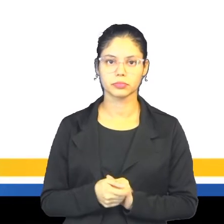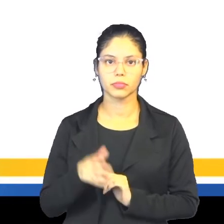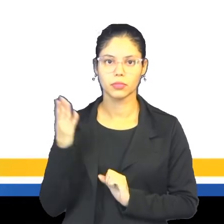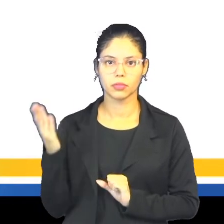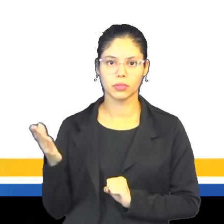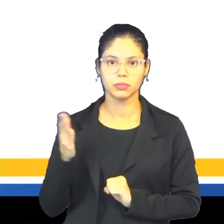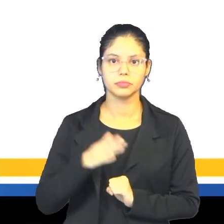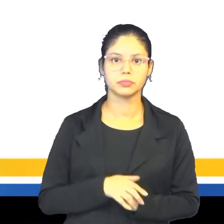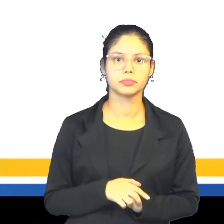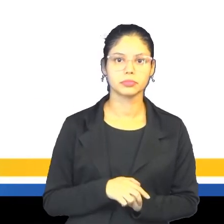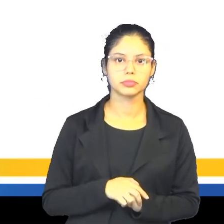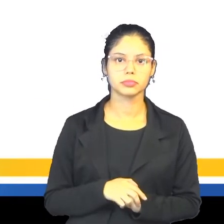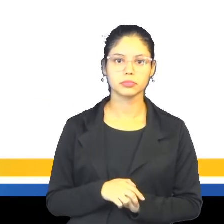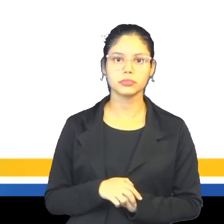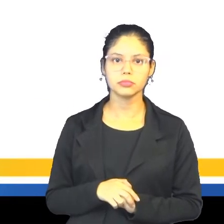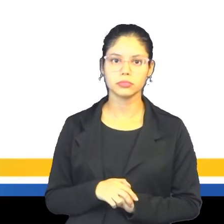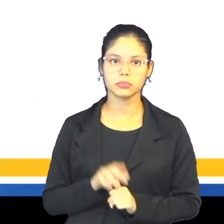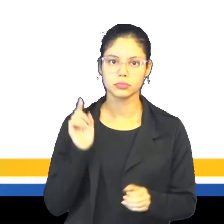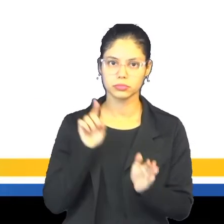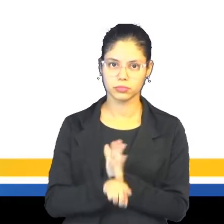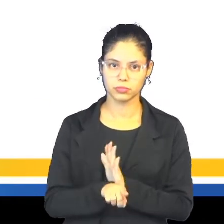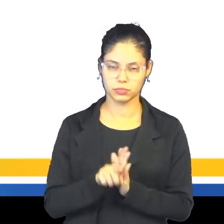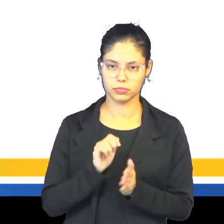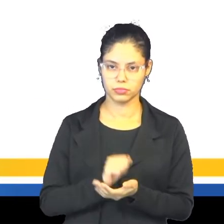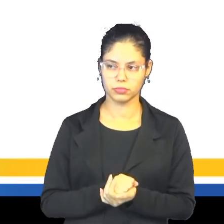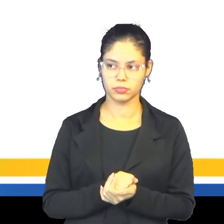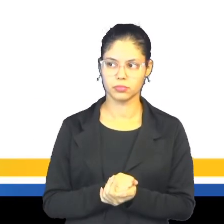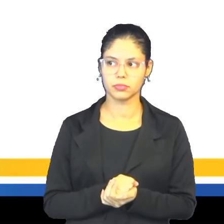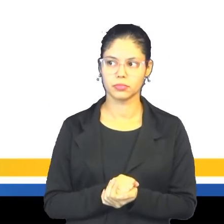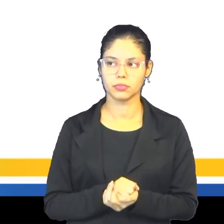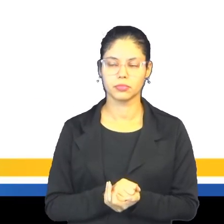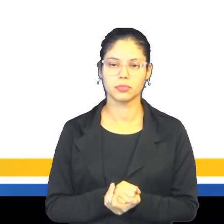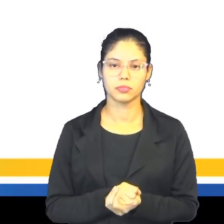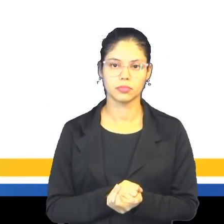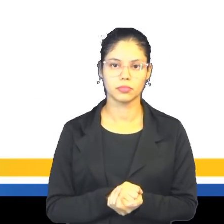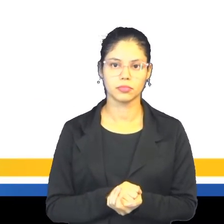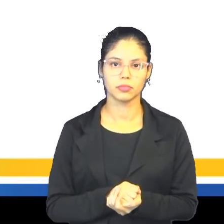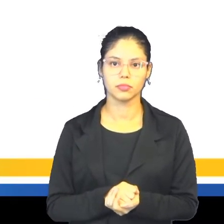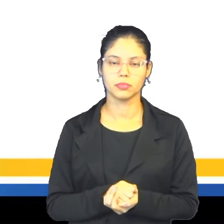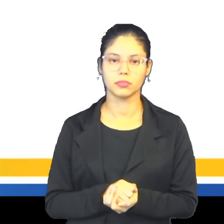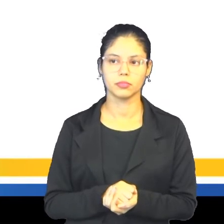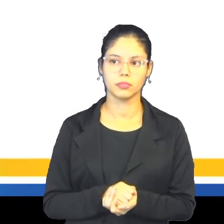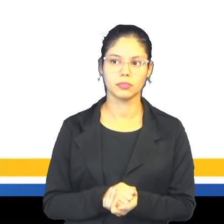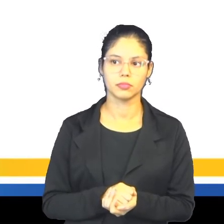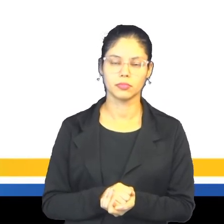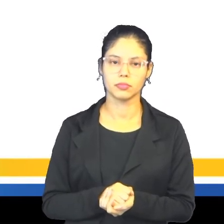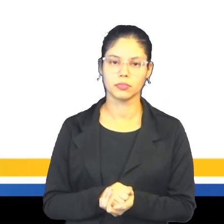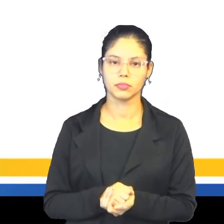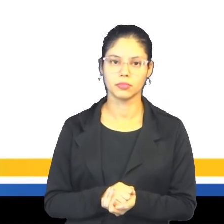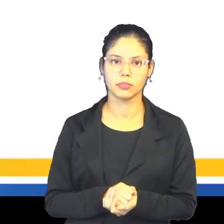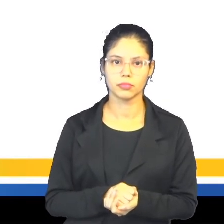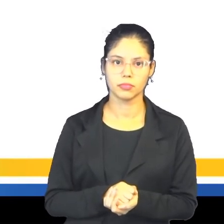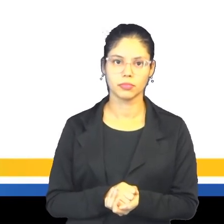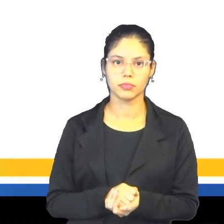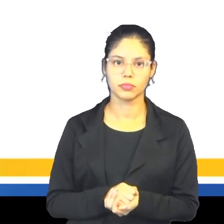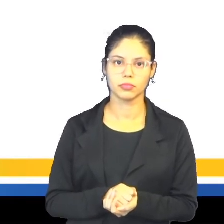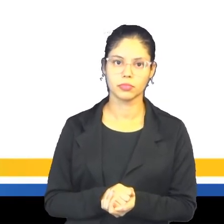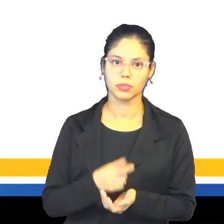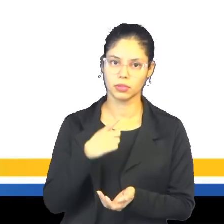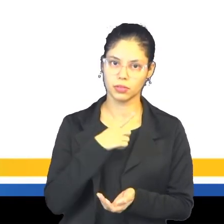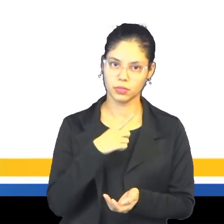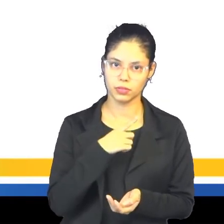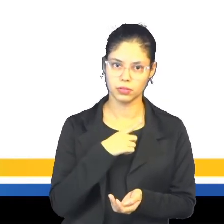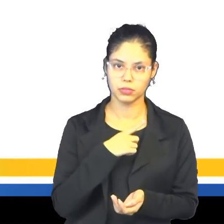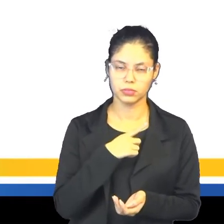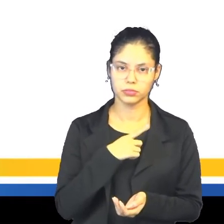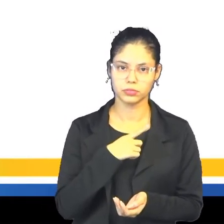Aqui, né? Há perguntas existenciais que no angústia se trata de encontrar uma resposta, ou seja, há perguntas